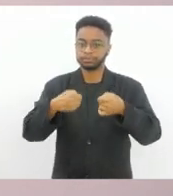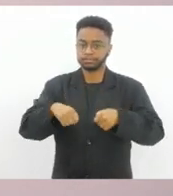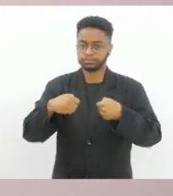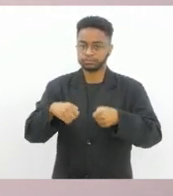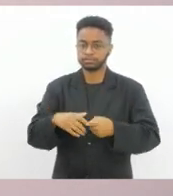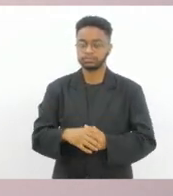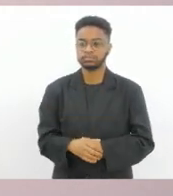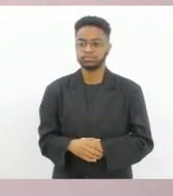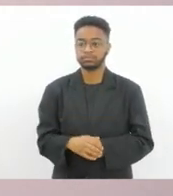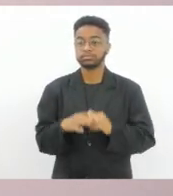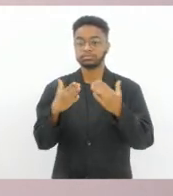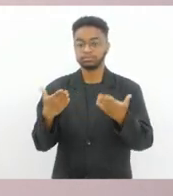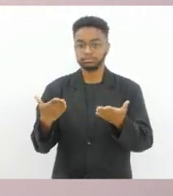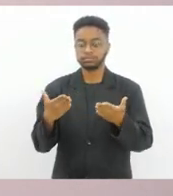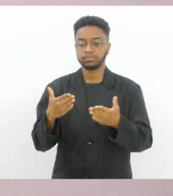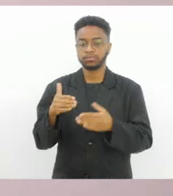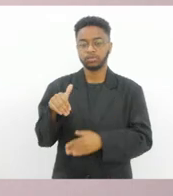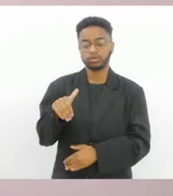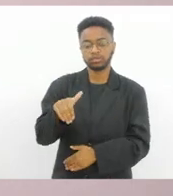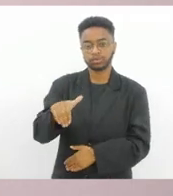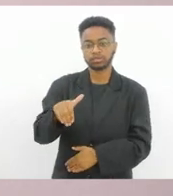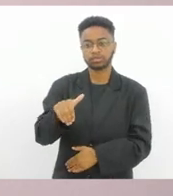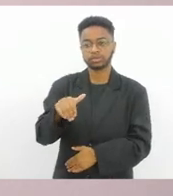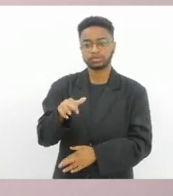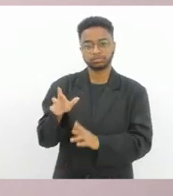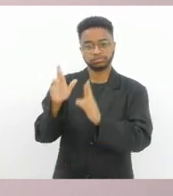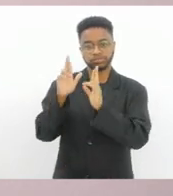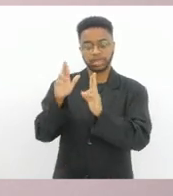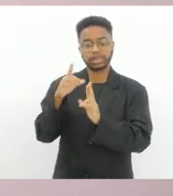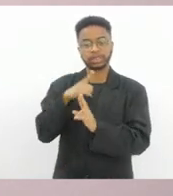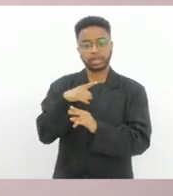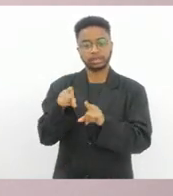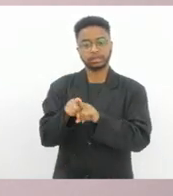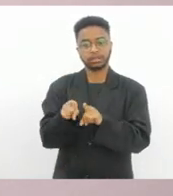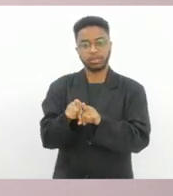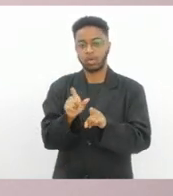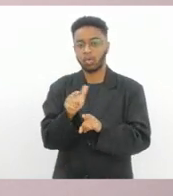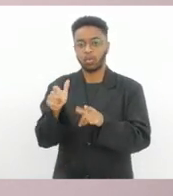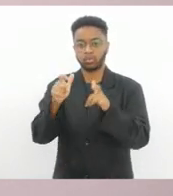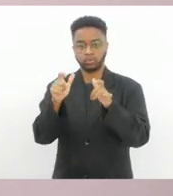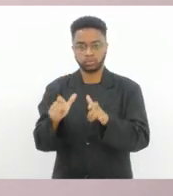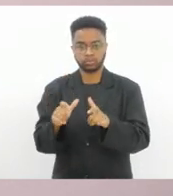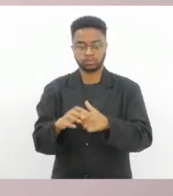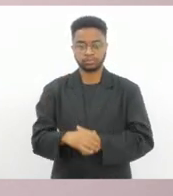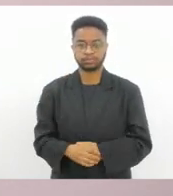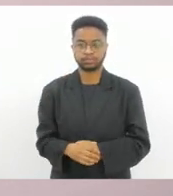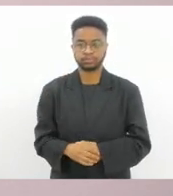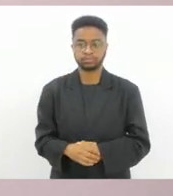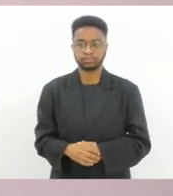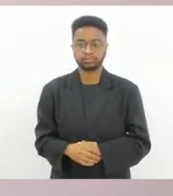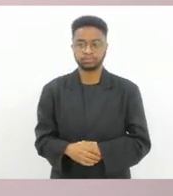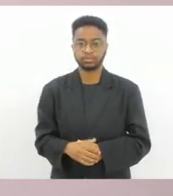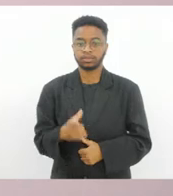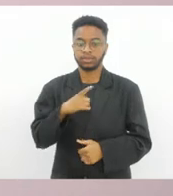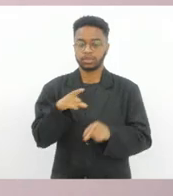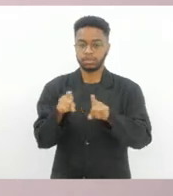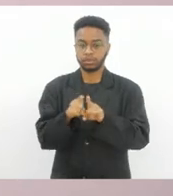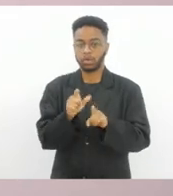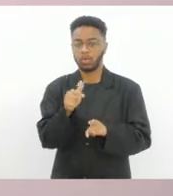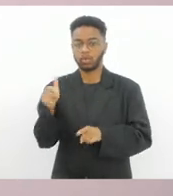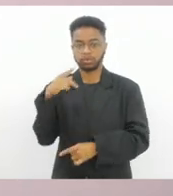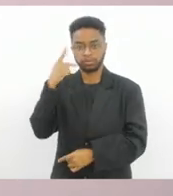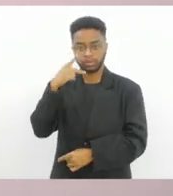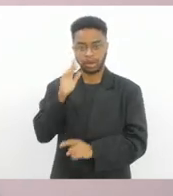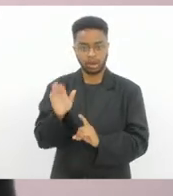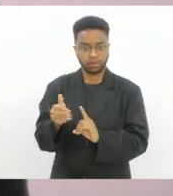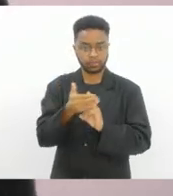necessidade. Então, em breve, se Deus quiser, teremos também mais esse equipamento. Temos também outras políticas de acolhimento